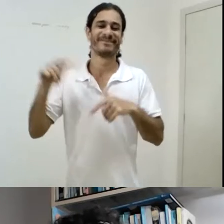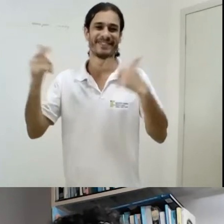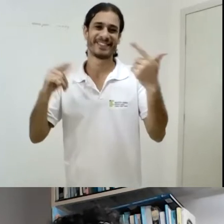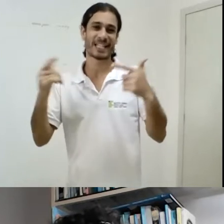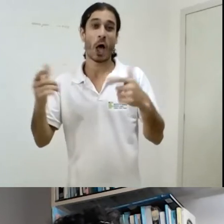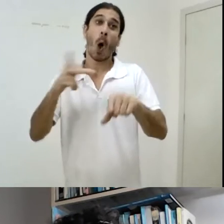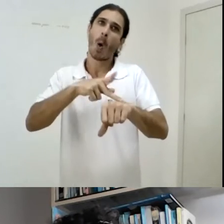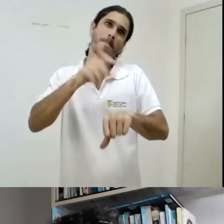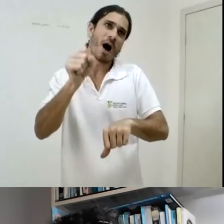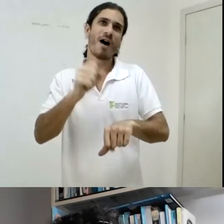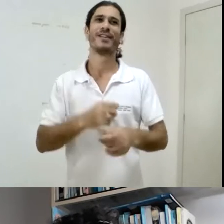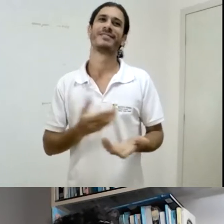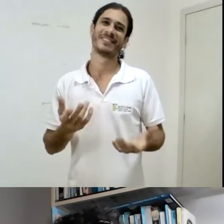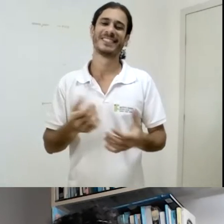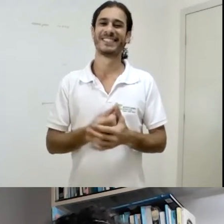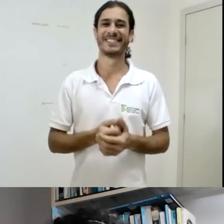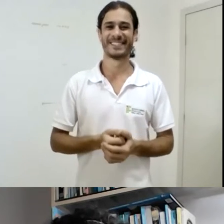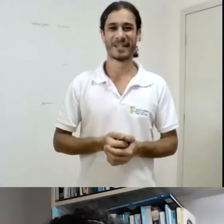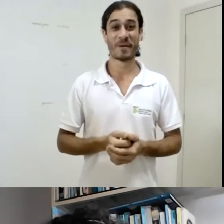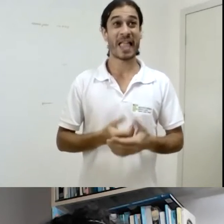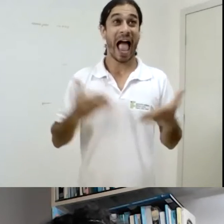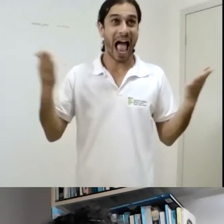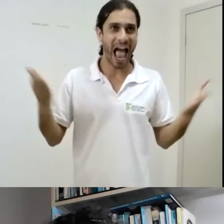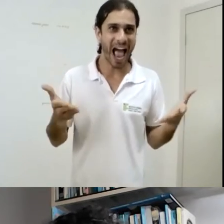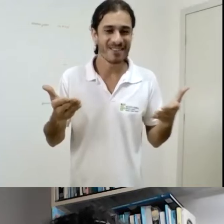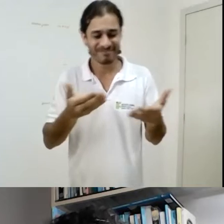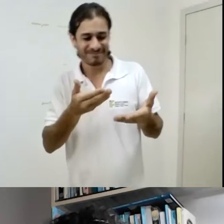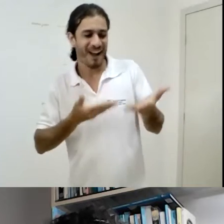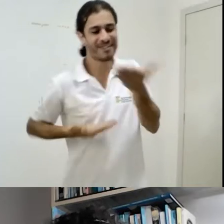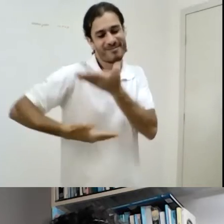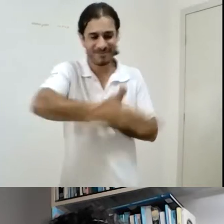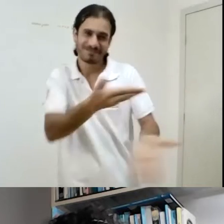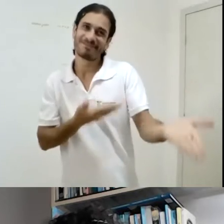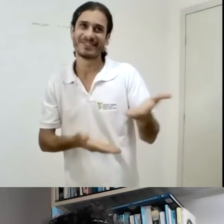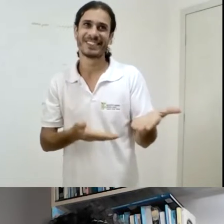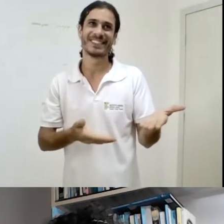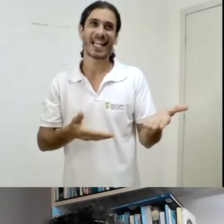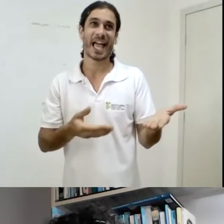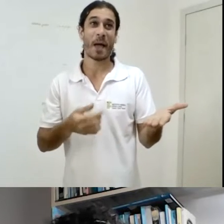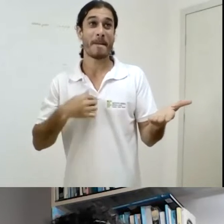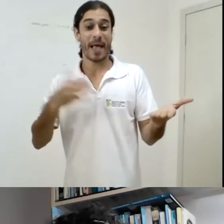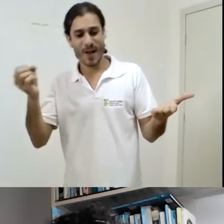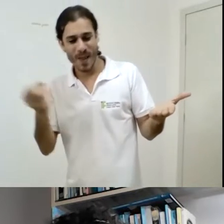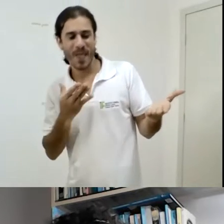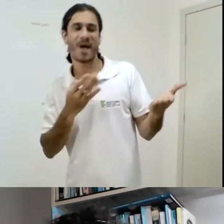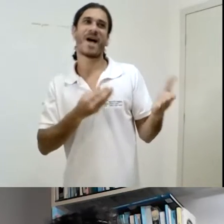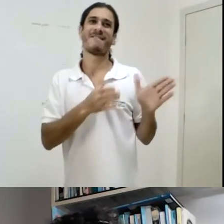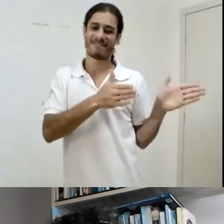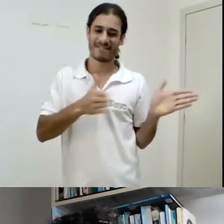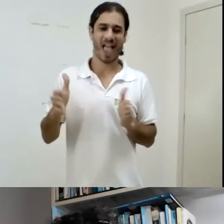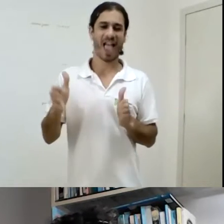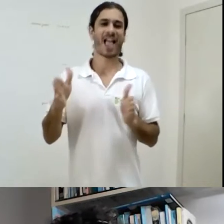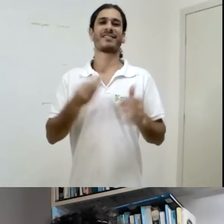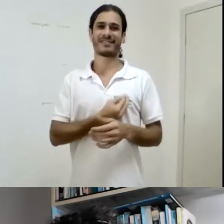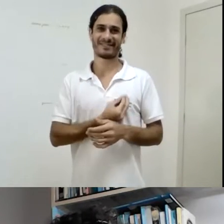com vocês essa nova etapa de vida. E só saí da graduação, mas continuo na pós. Oh, mas não sabia